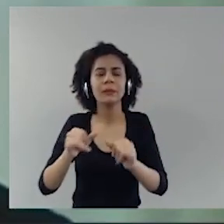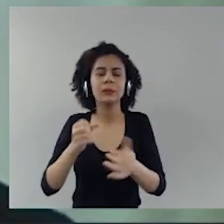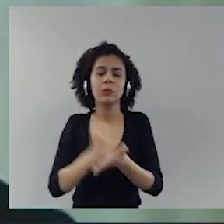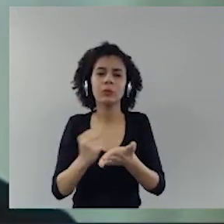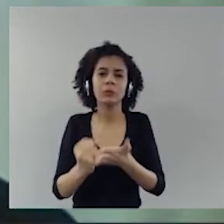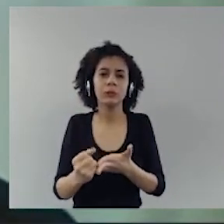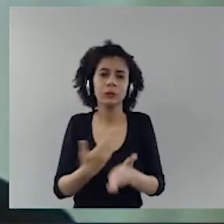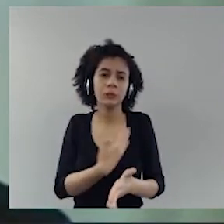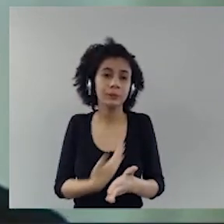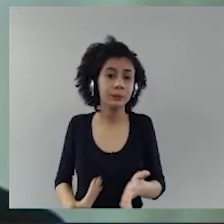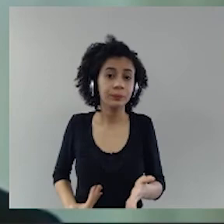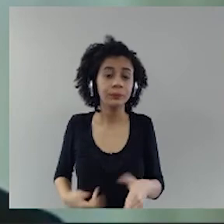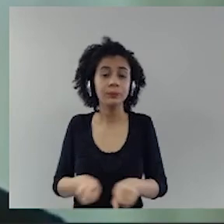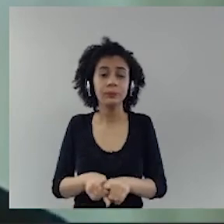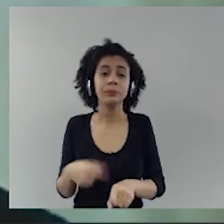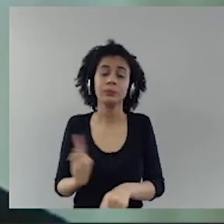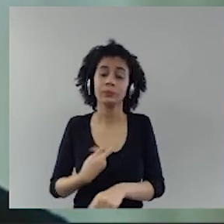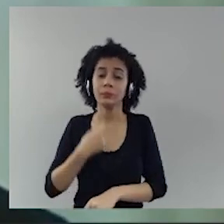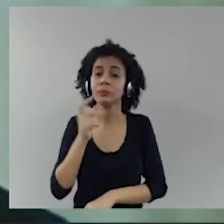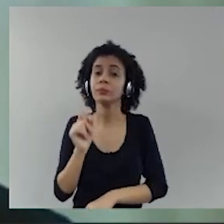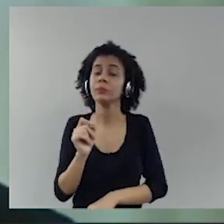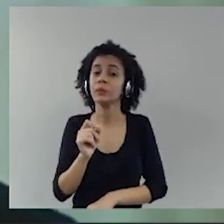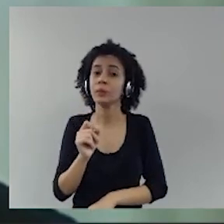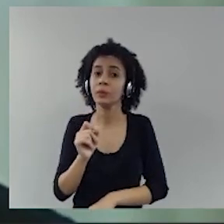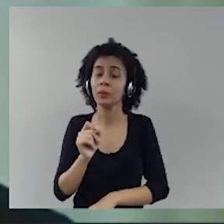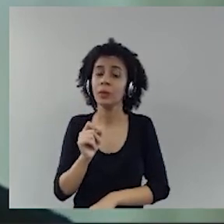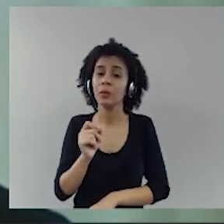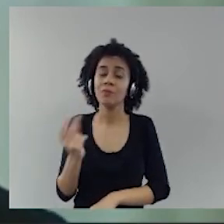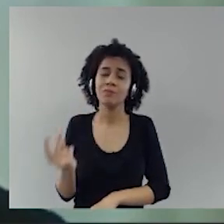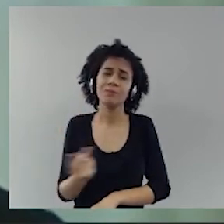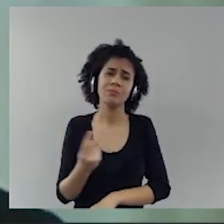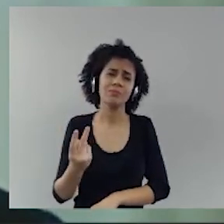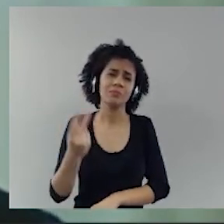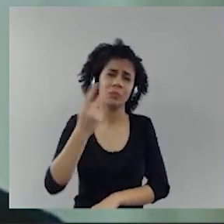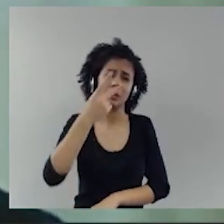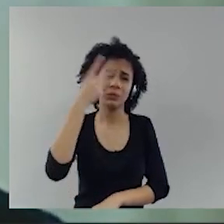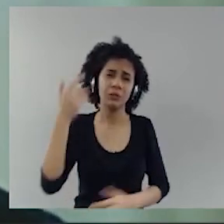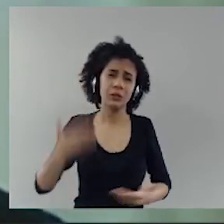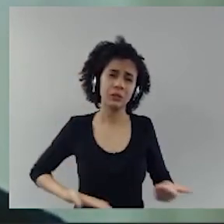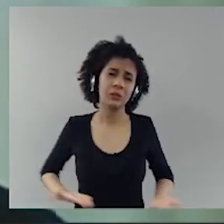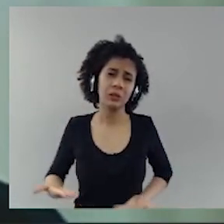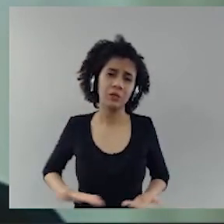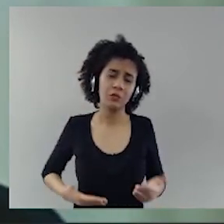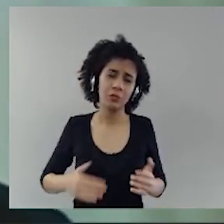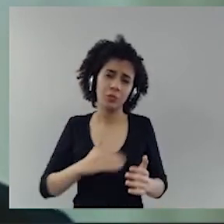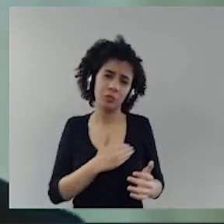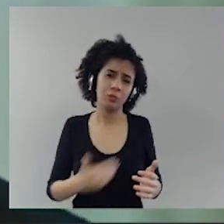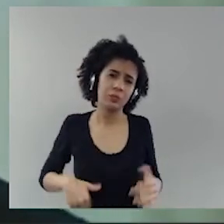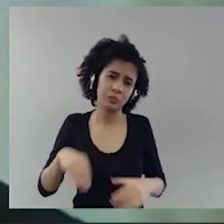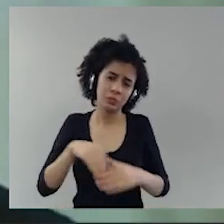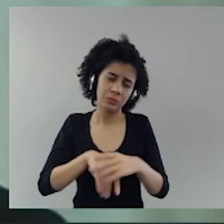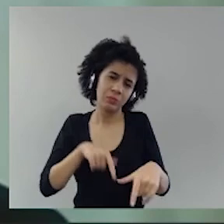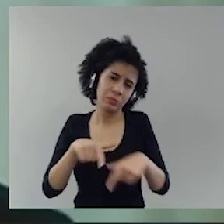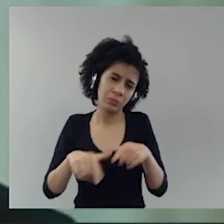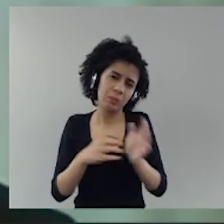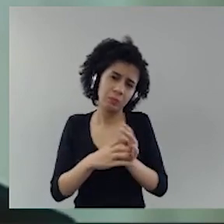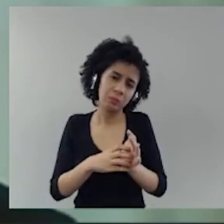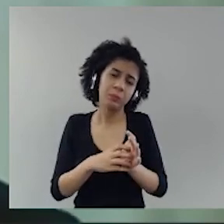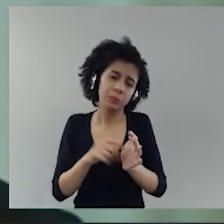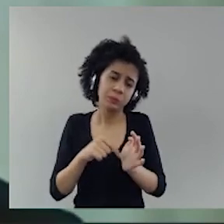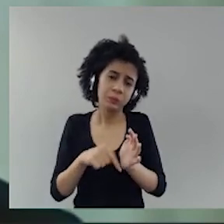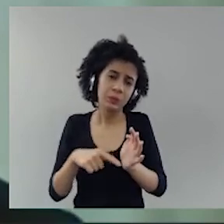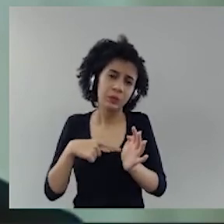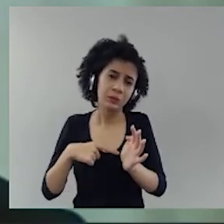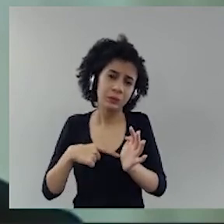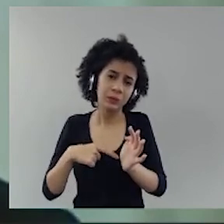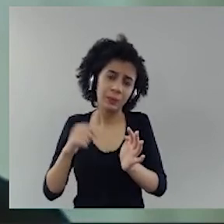preciso também nós dizemos que em que pese os valorosos será os públicos que integram os quadros da administração pública